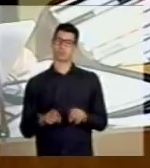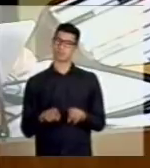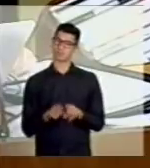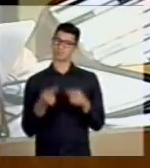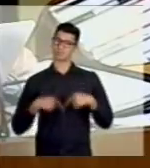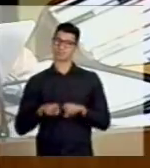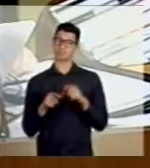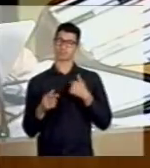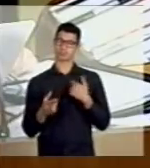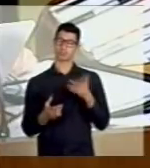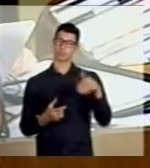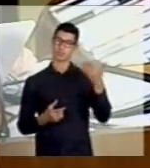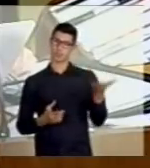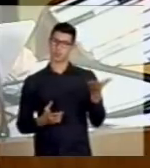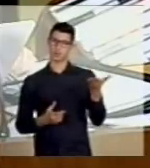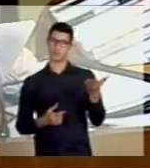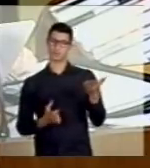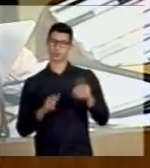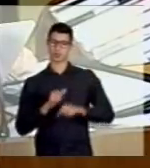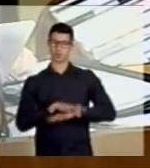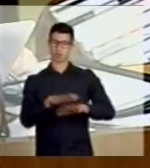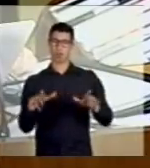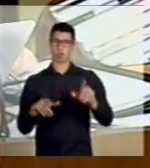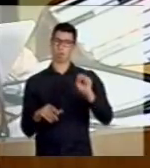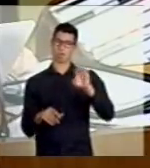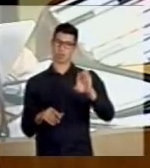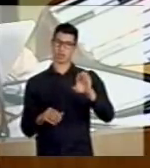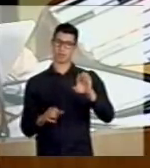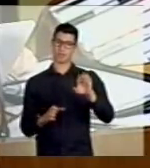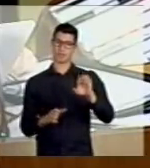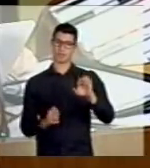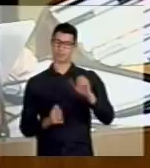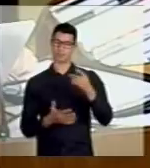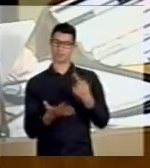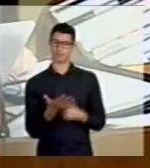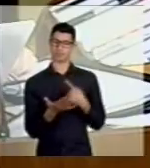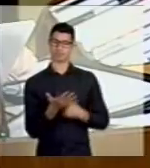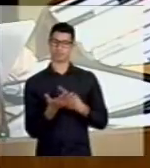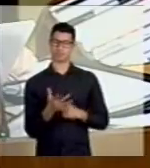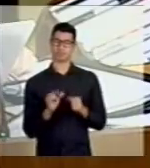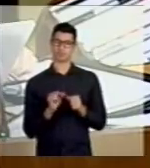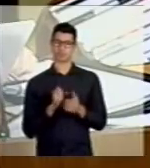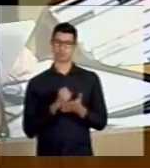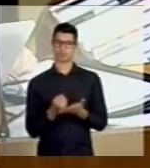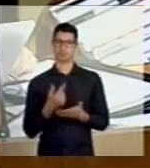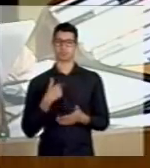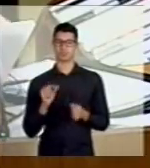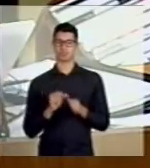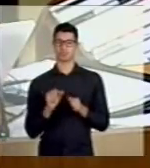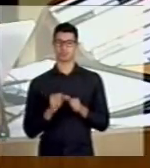Entretanto, quando da publicação e se o acordo for efetivamente homologado, eu farei